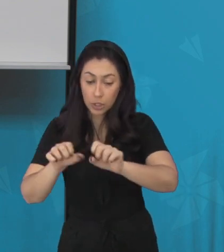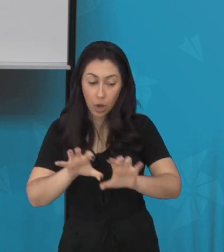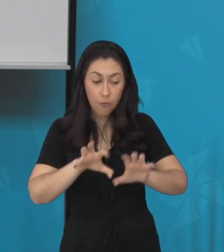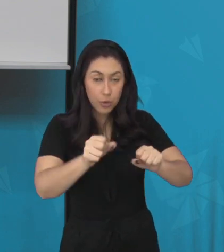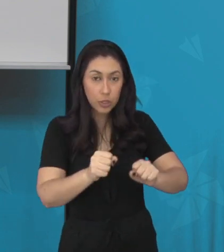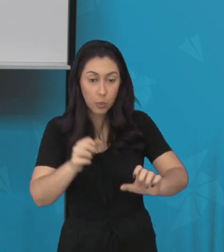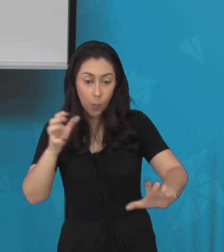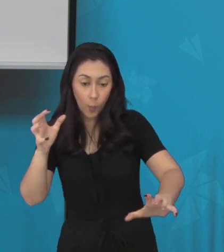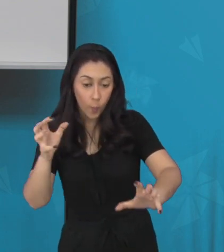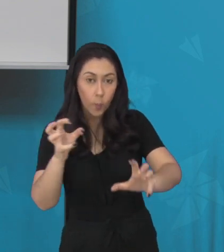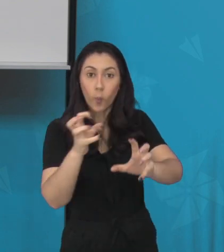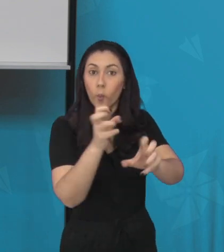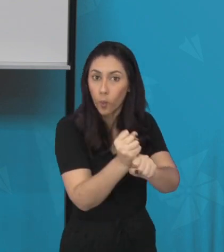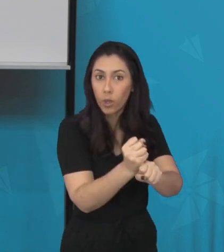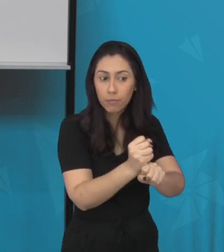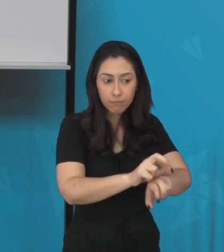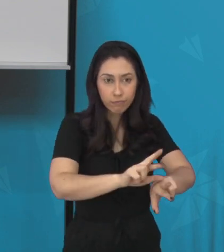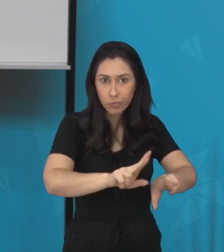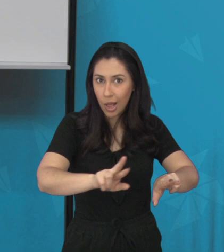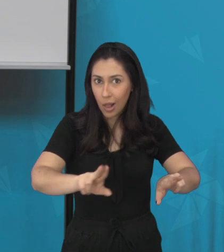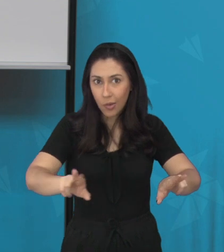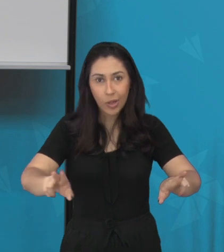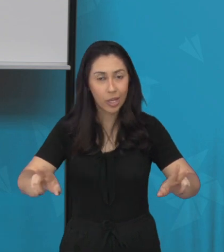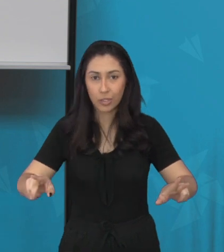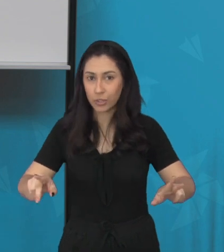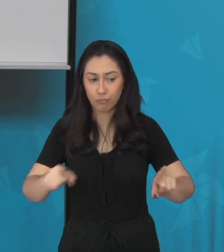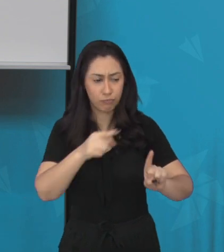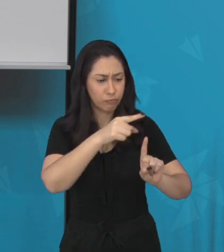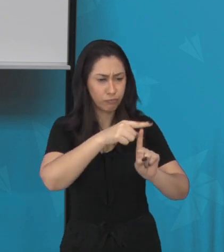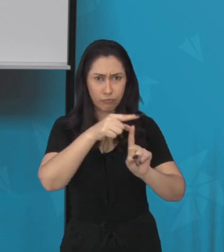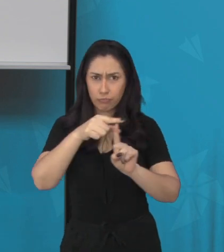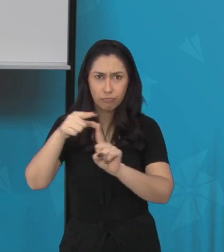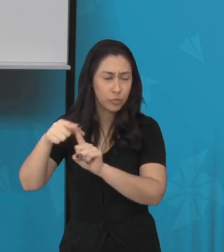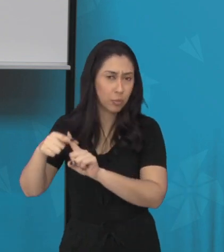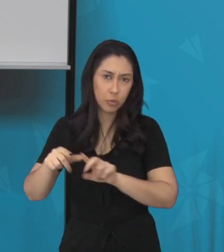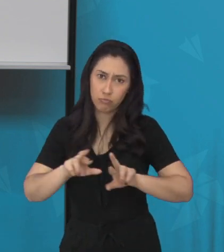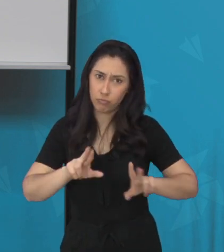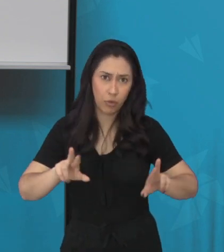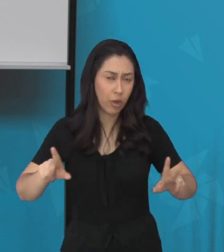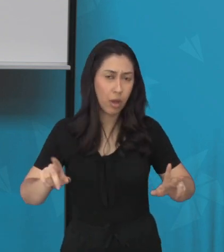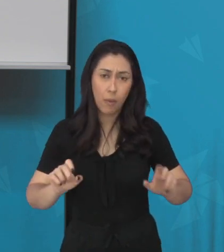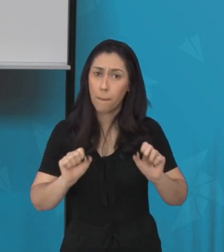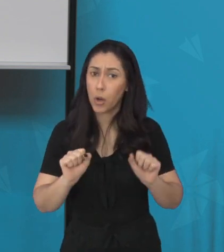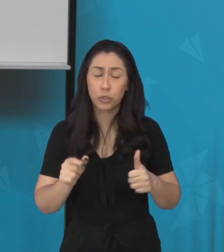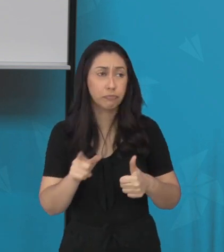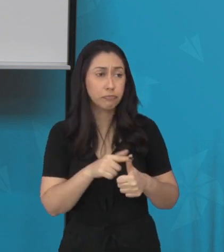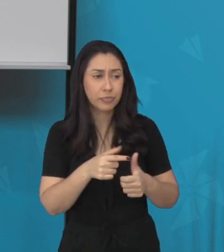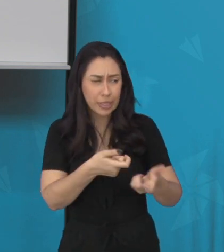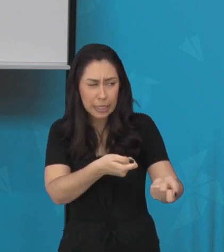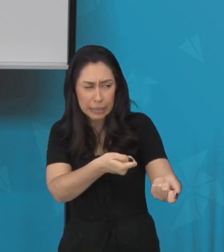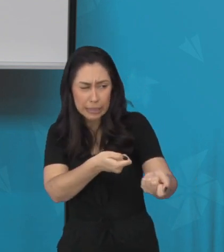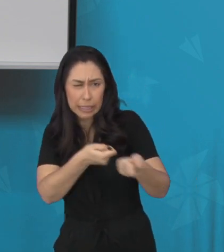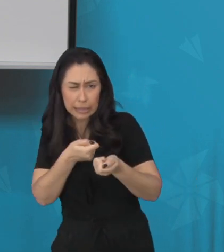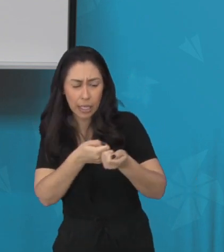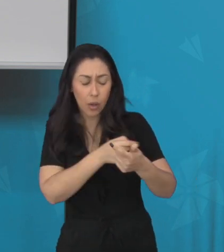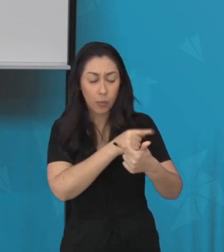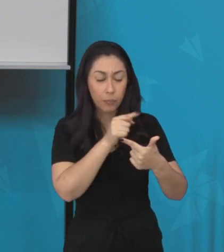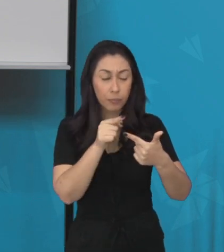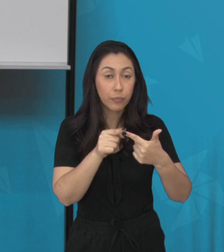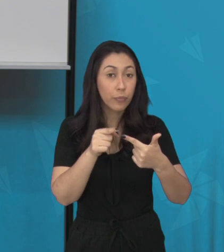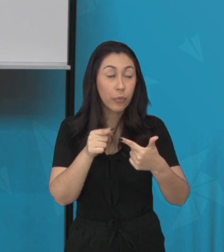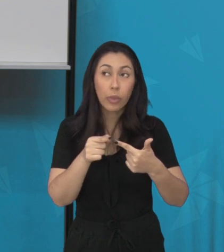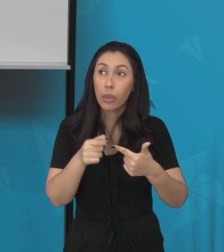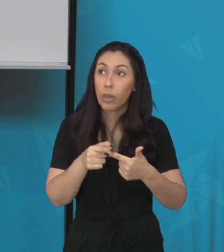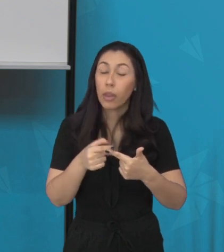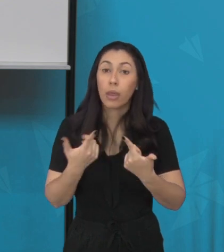engloba vários tipos de força. Sejam elas, pode ser tração, atrito,